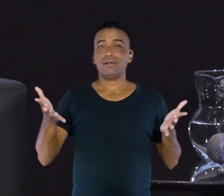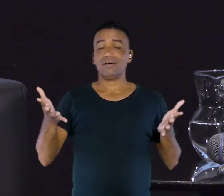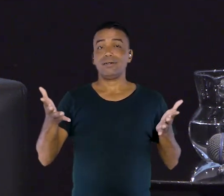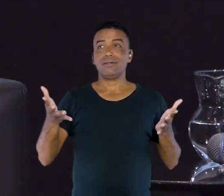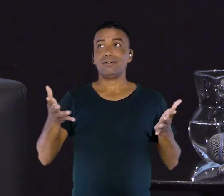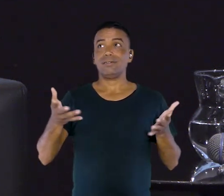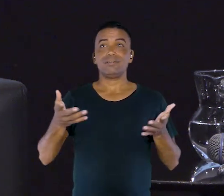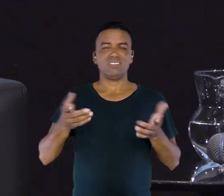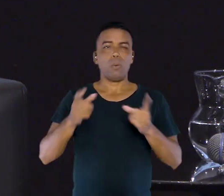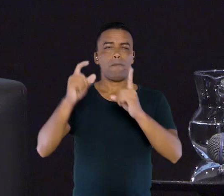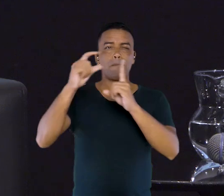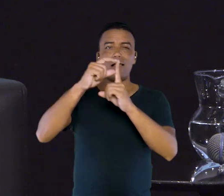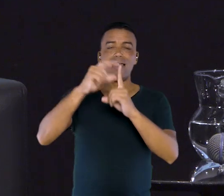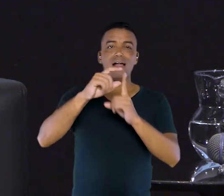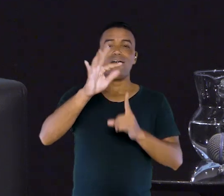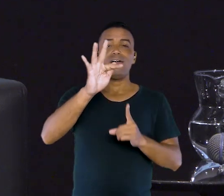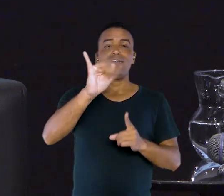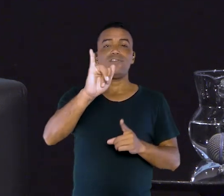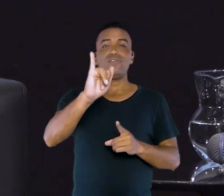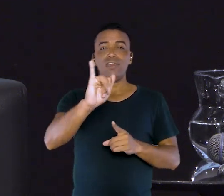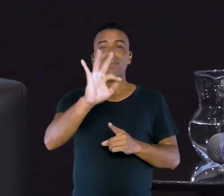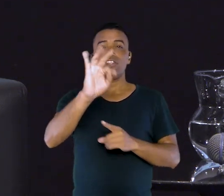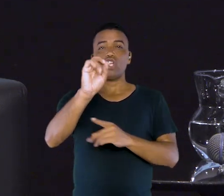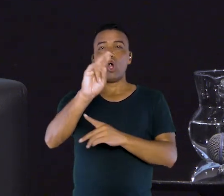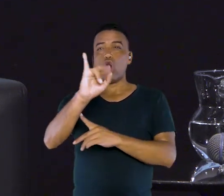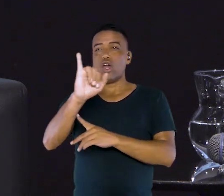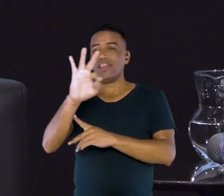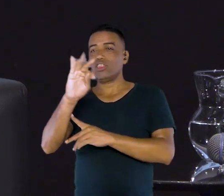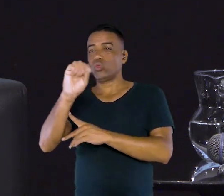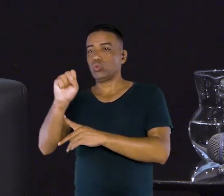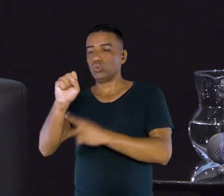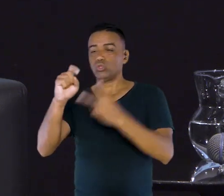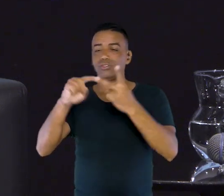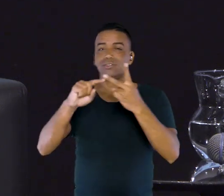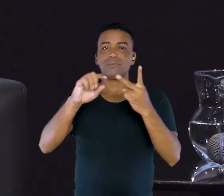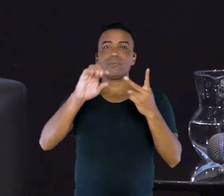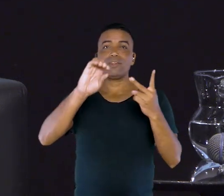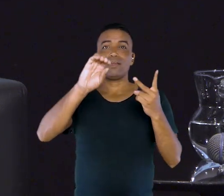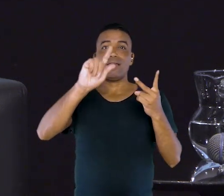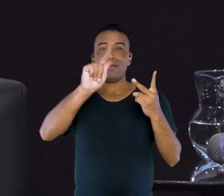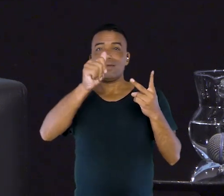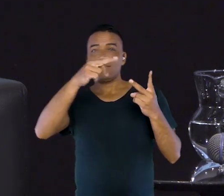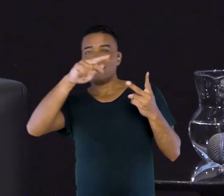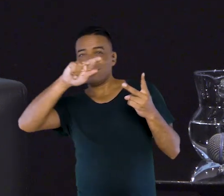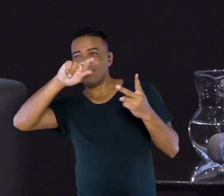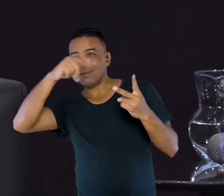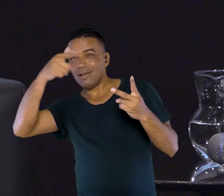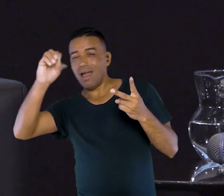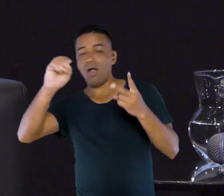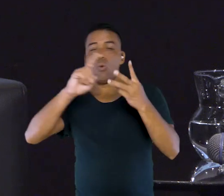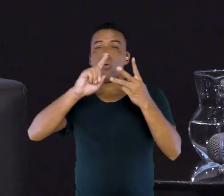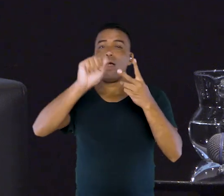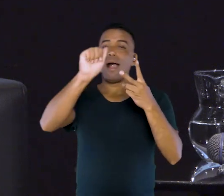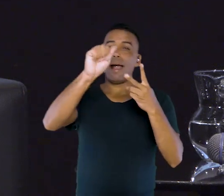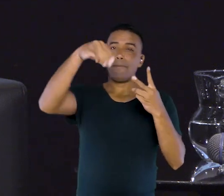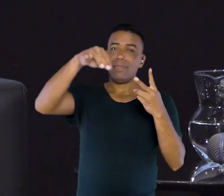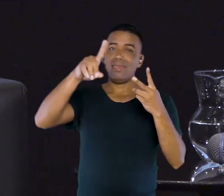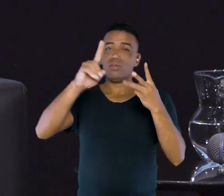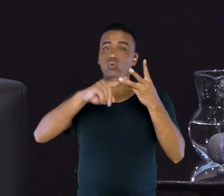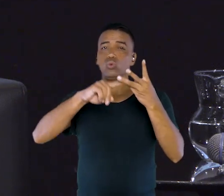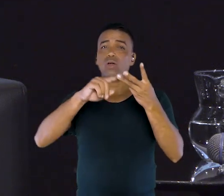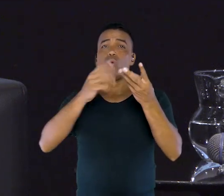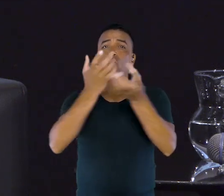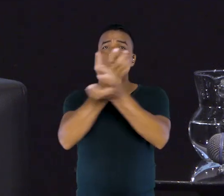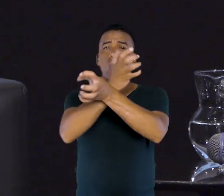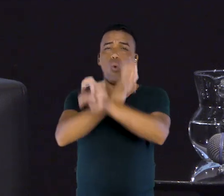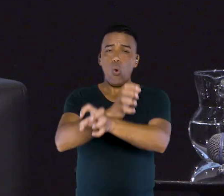tem nomes, são palavrões, né? Fitólitos, grãos de amido. A gente pode trabalhar com análises químicas dos ossos, que